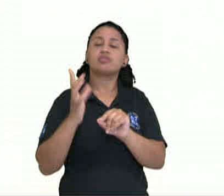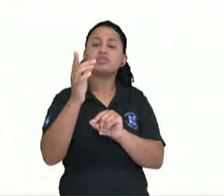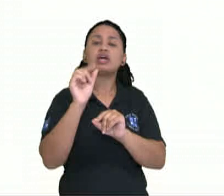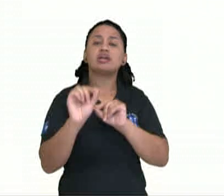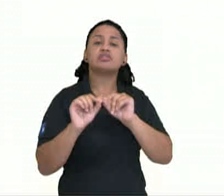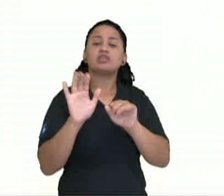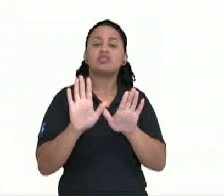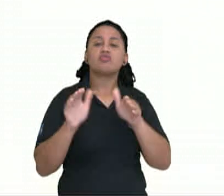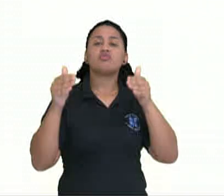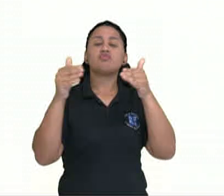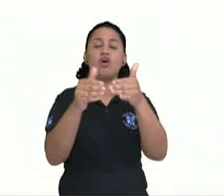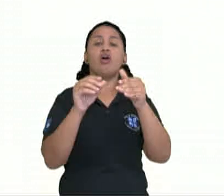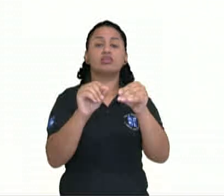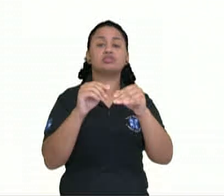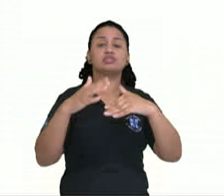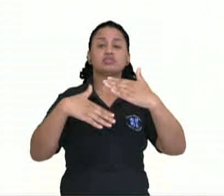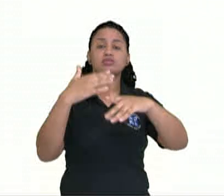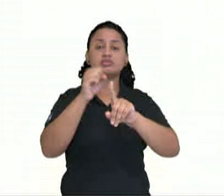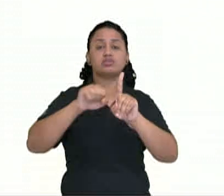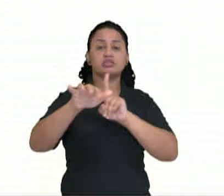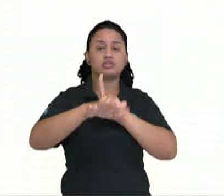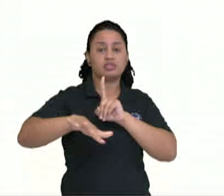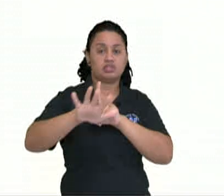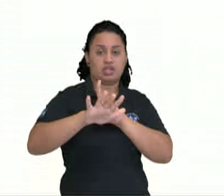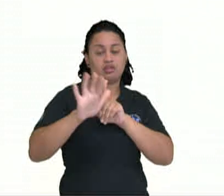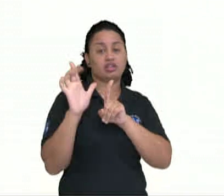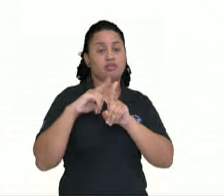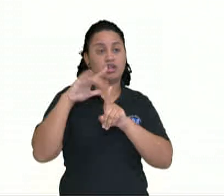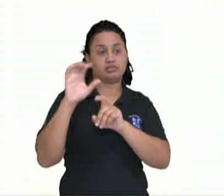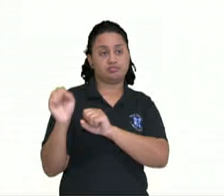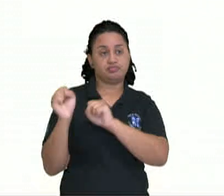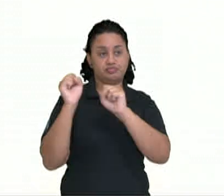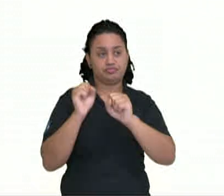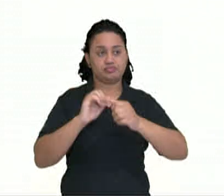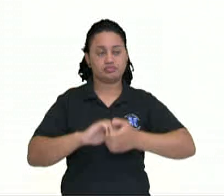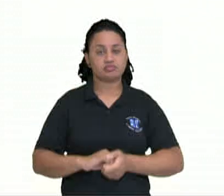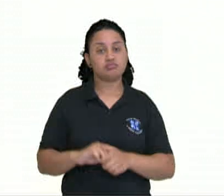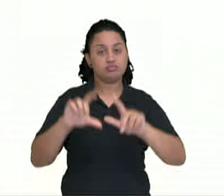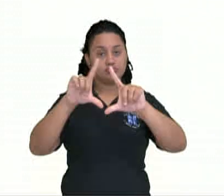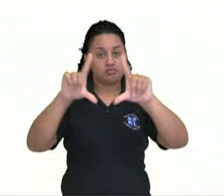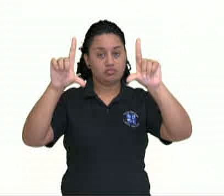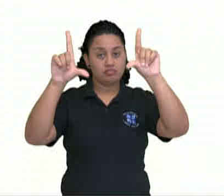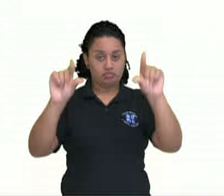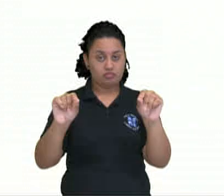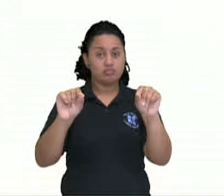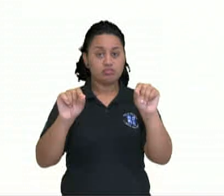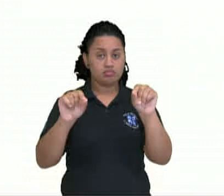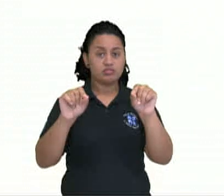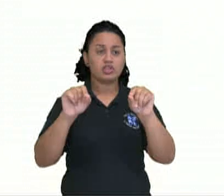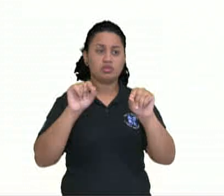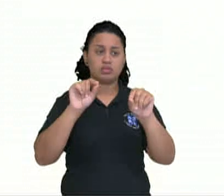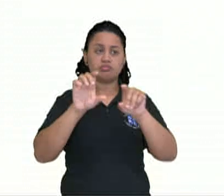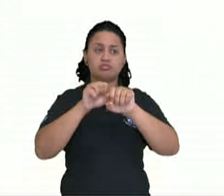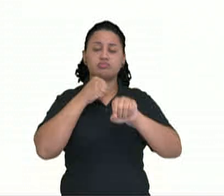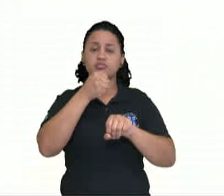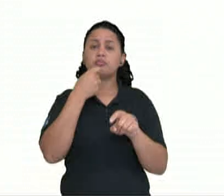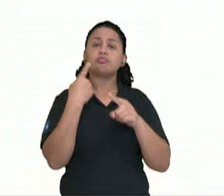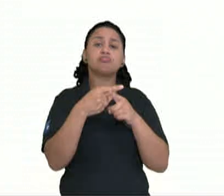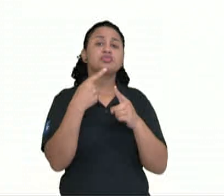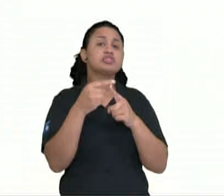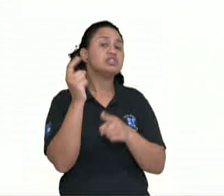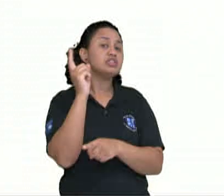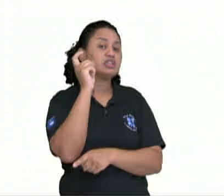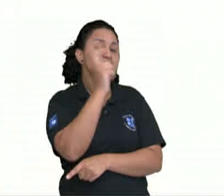mecanismos centrais das construções sociais mais poderosas. Segundo este trecho da reportagem, por que é